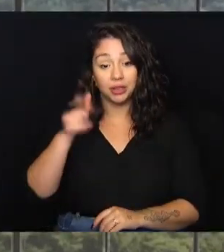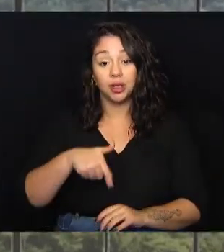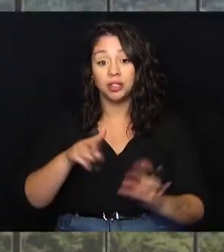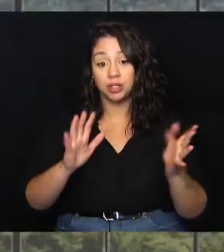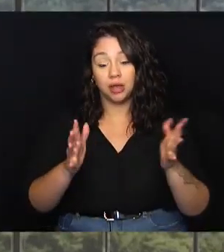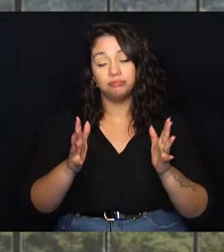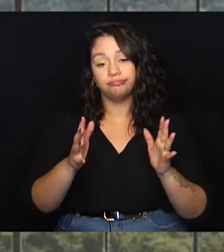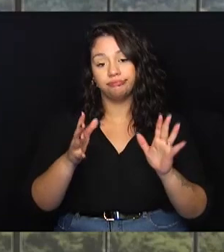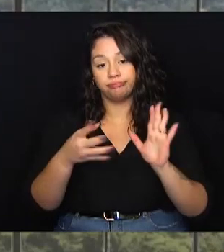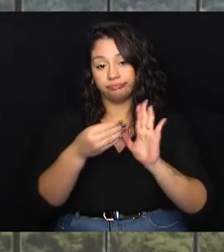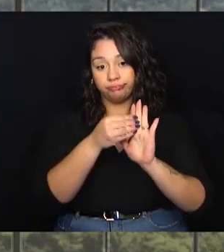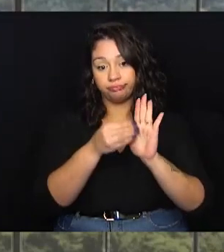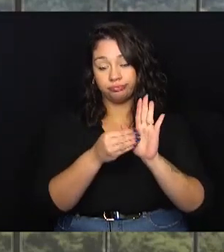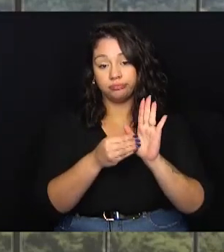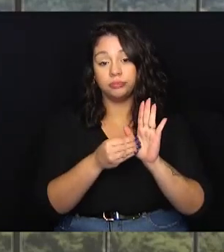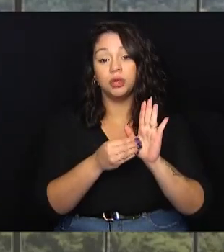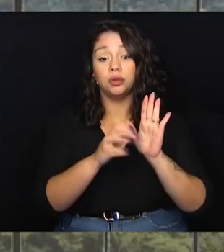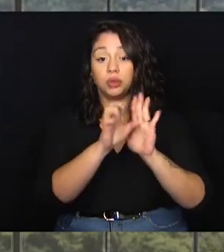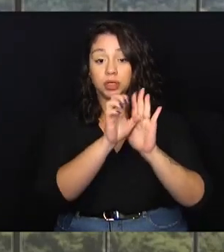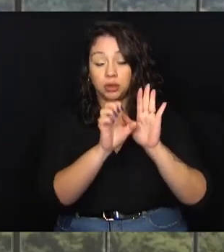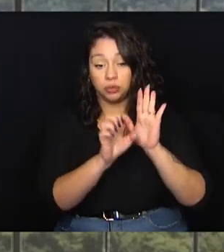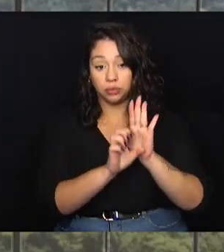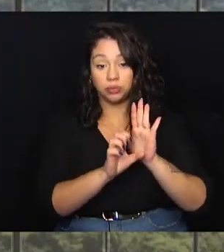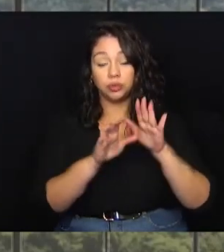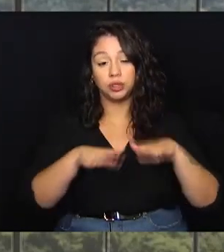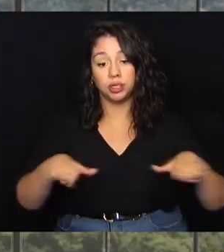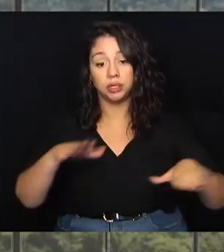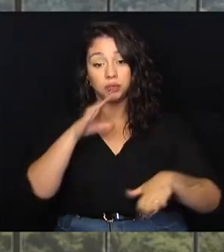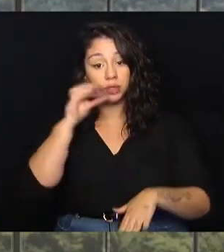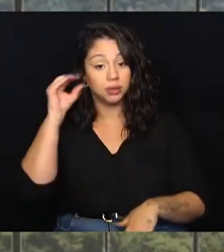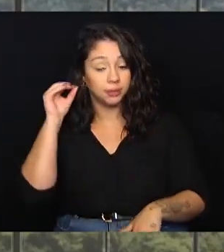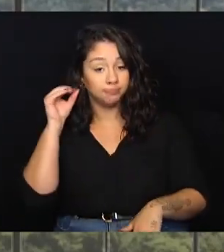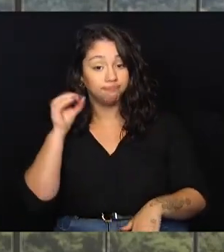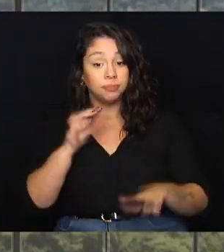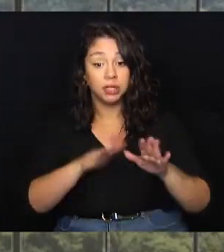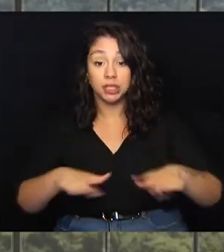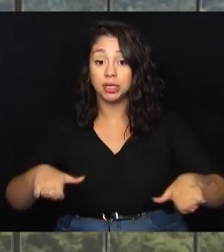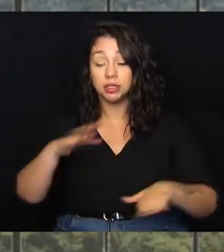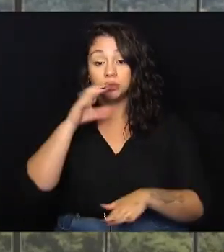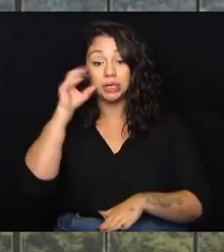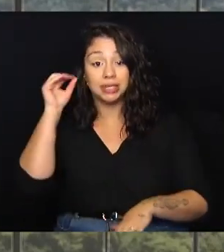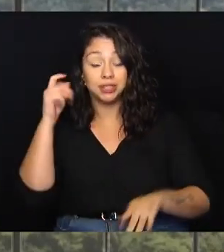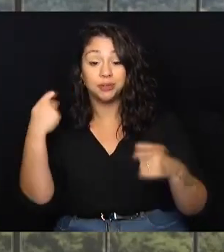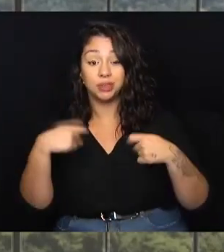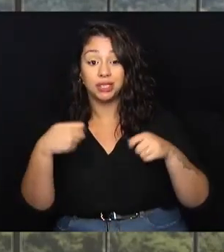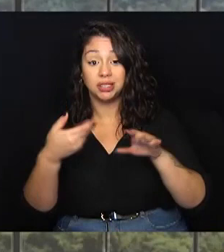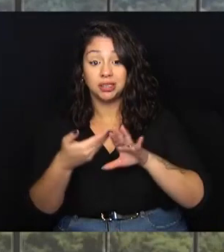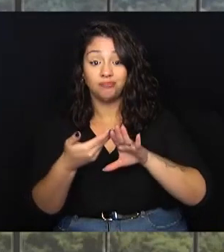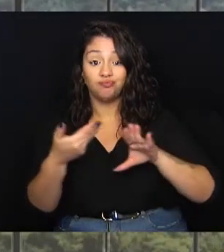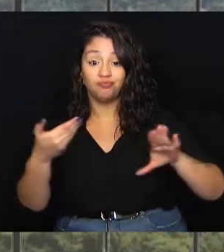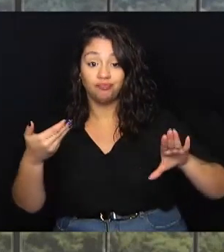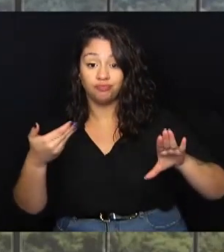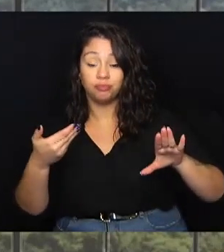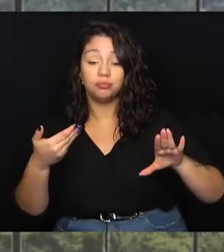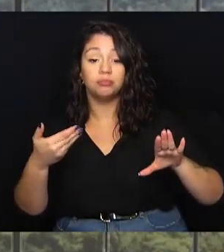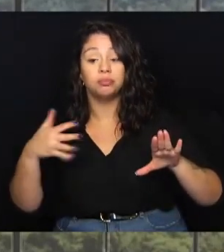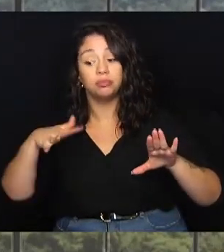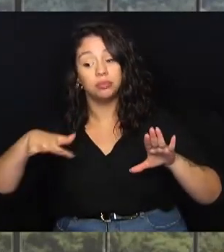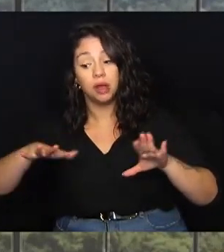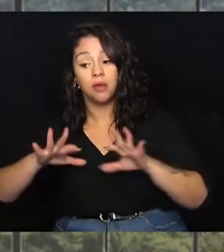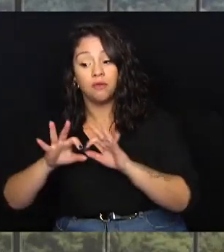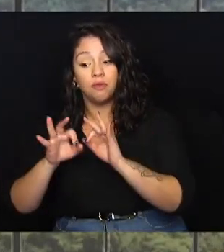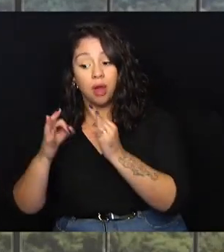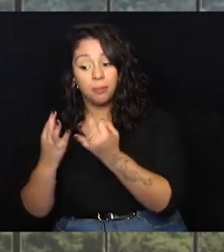E para crianças e adolescentes que precisam ser afastados temporariamente de sua família